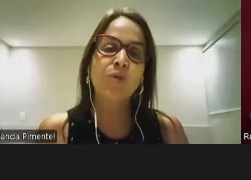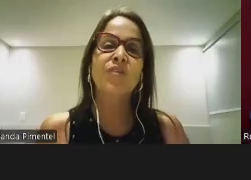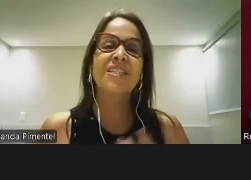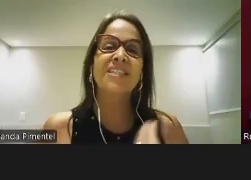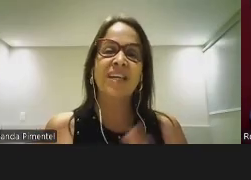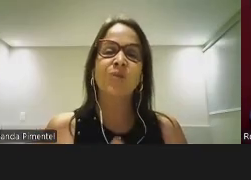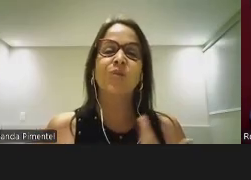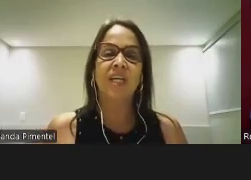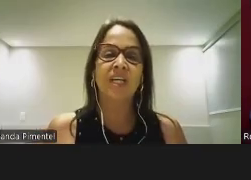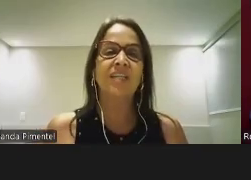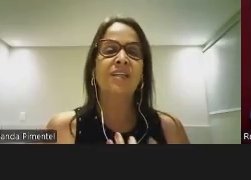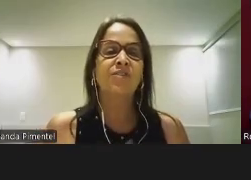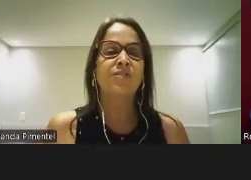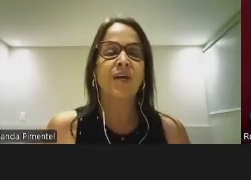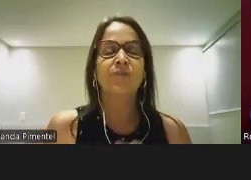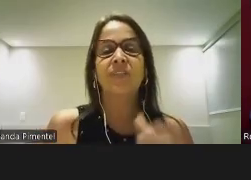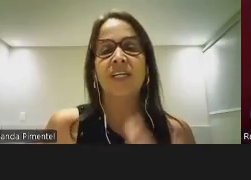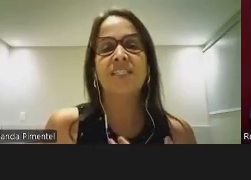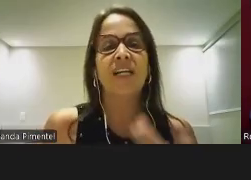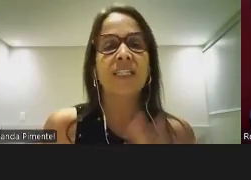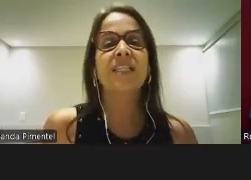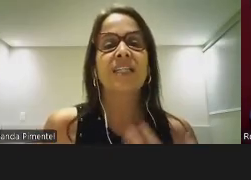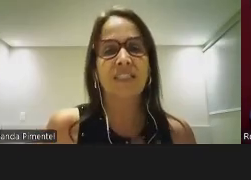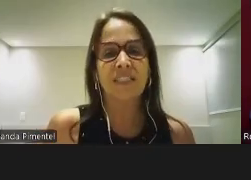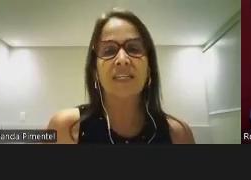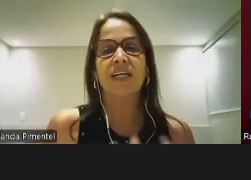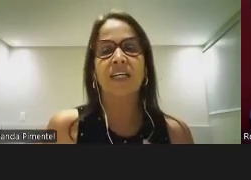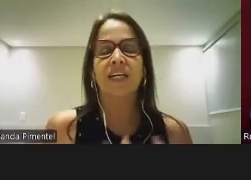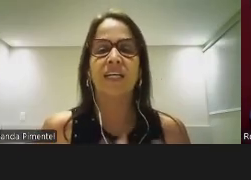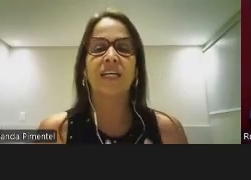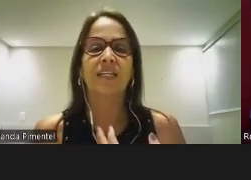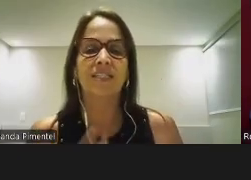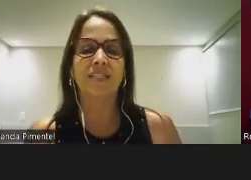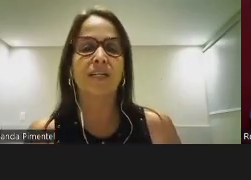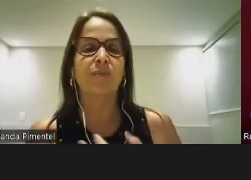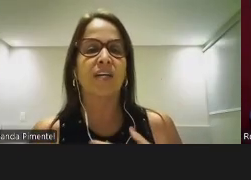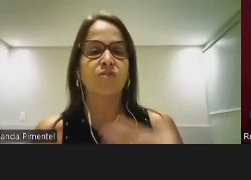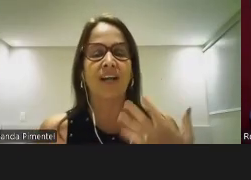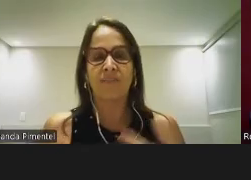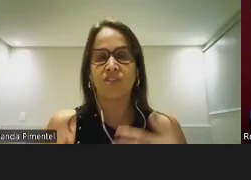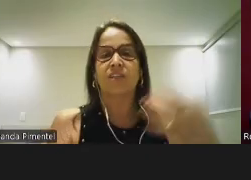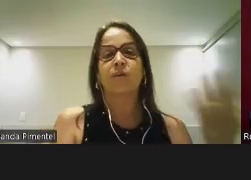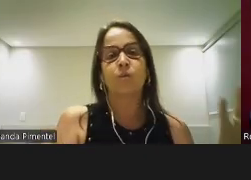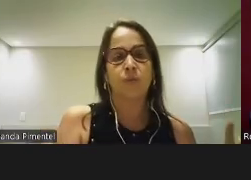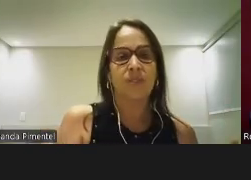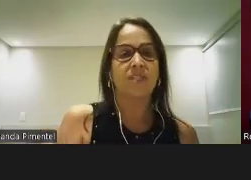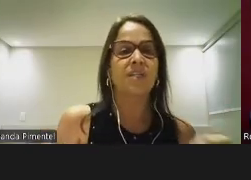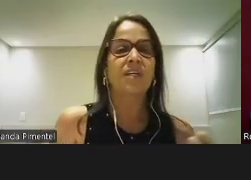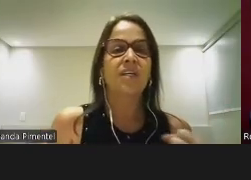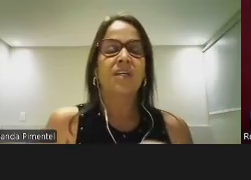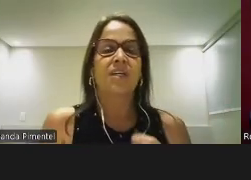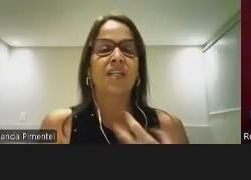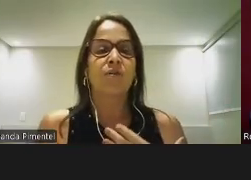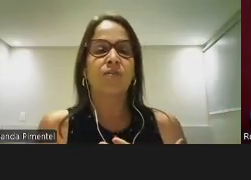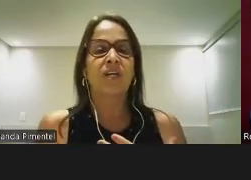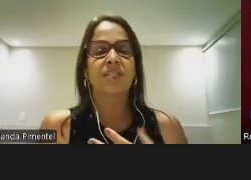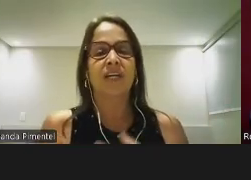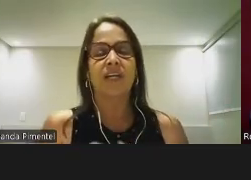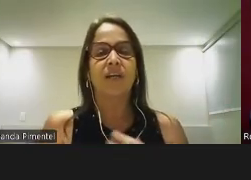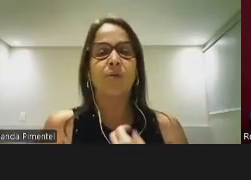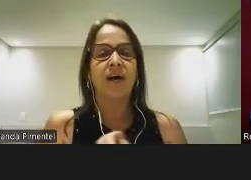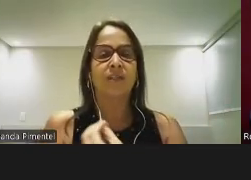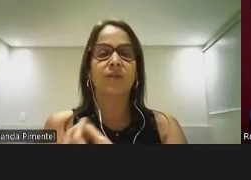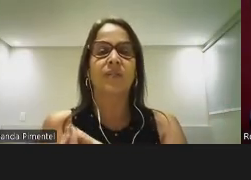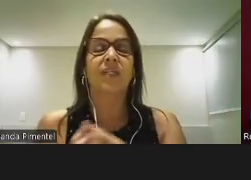exame, conversei com ele, perguntei se ele entendia que aquele exame ajudava a gente a conduzir, que